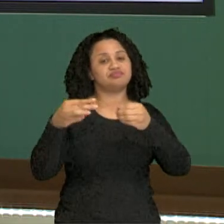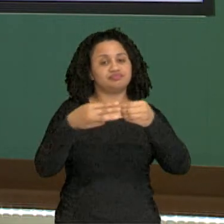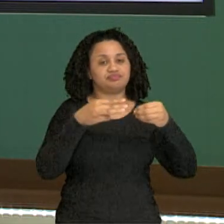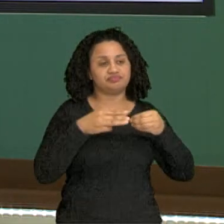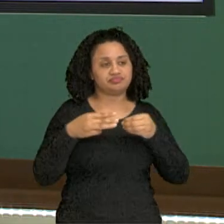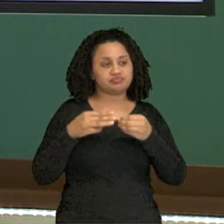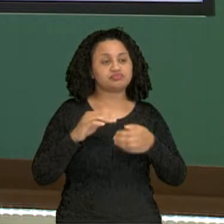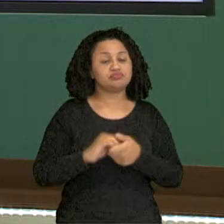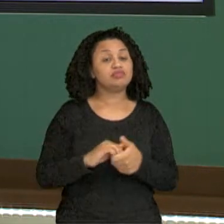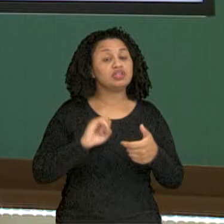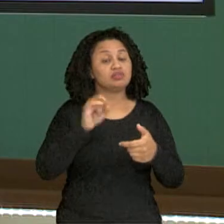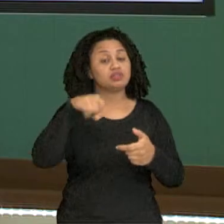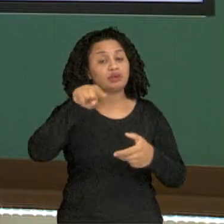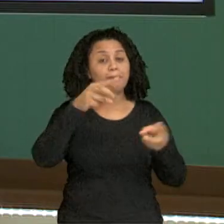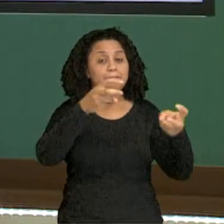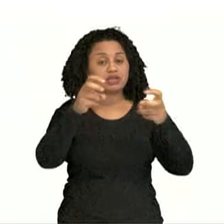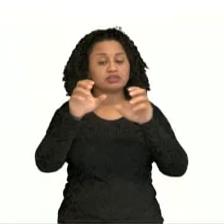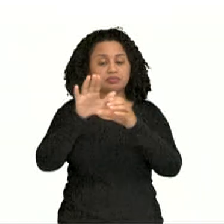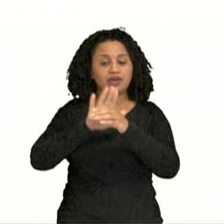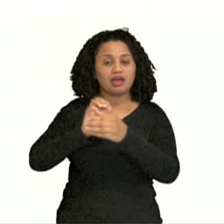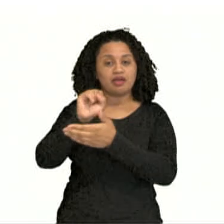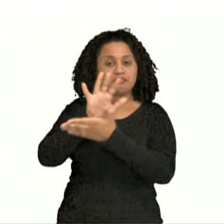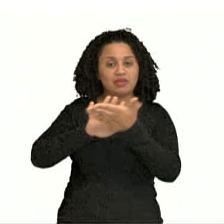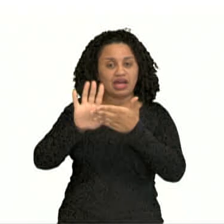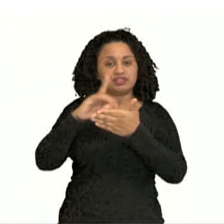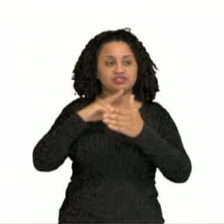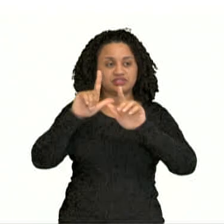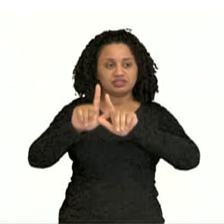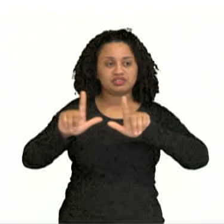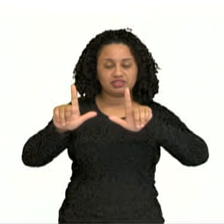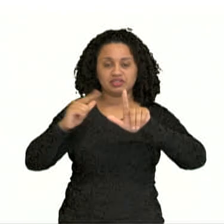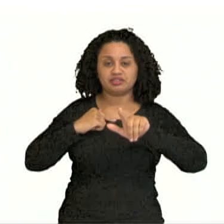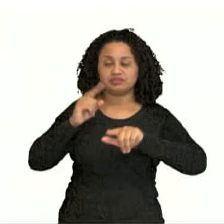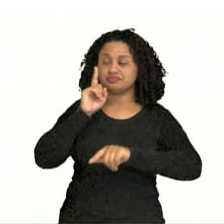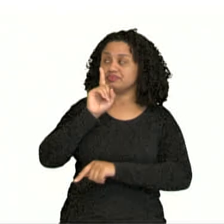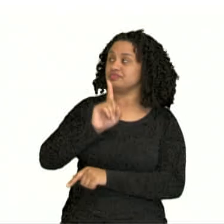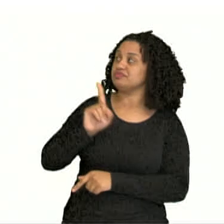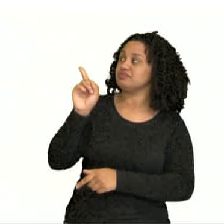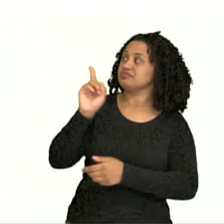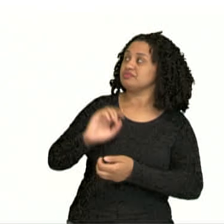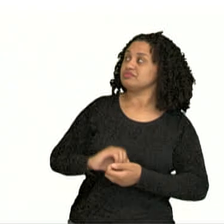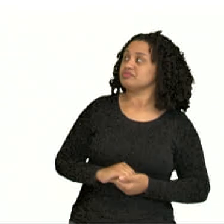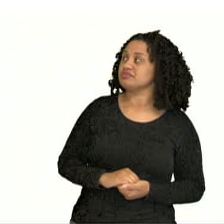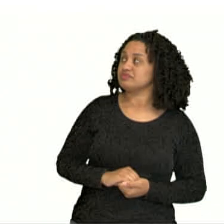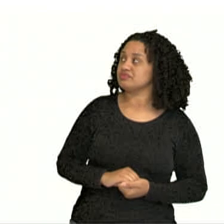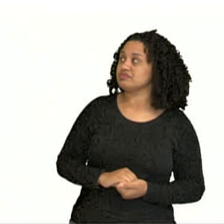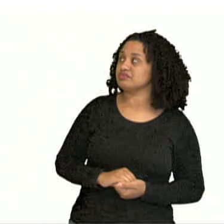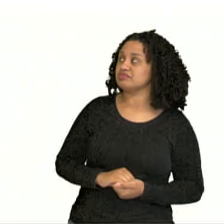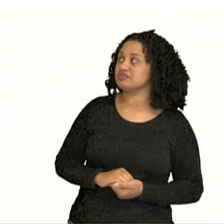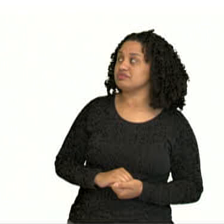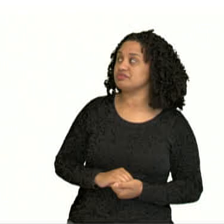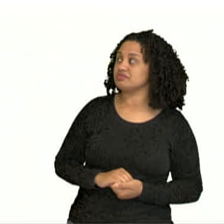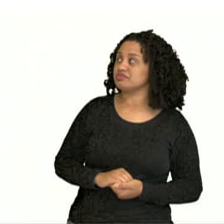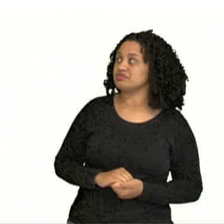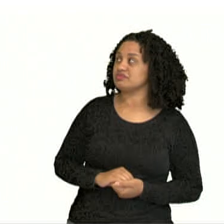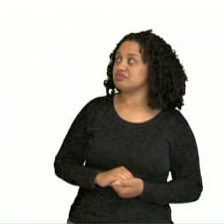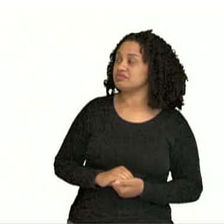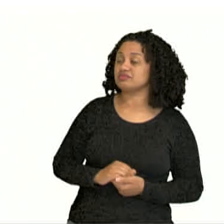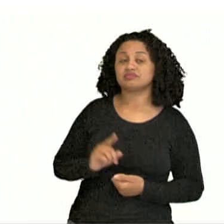se vocês repararem nessa imagem que eu trago para vocês à direita, nós temos uma célula, então, animal com as